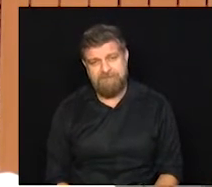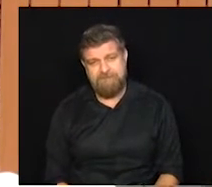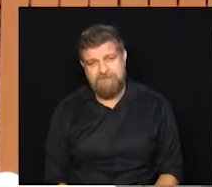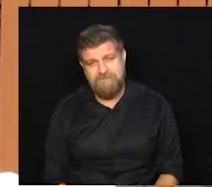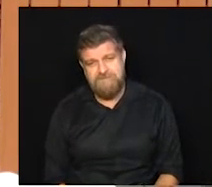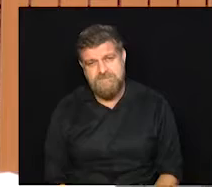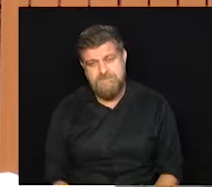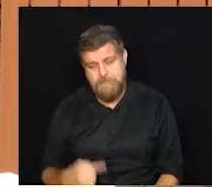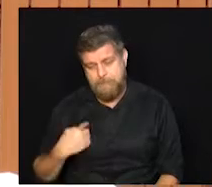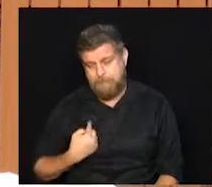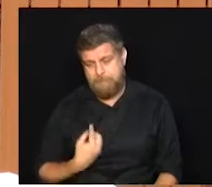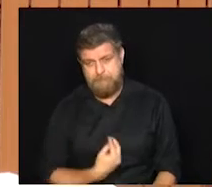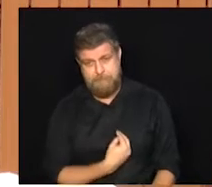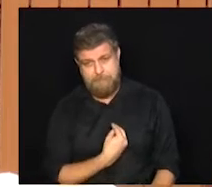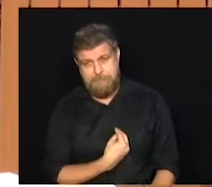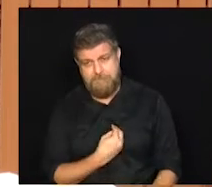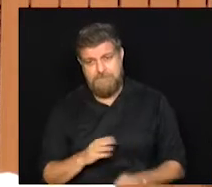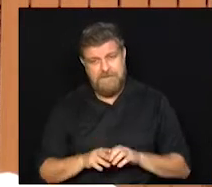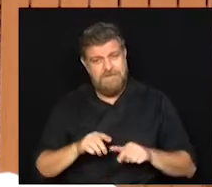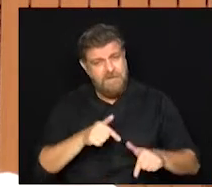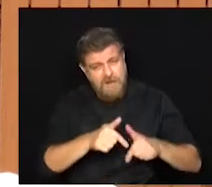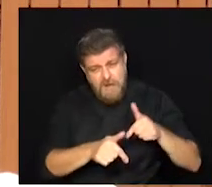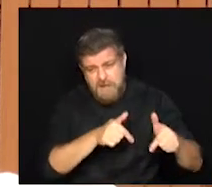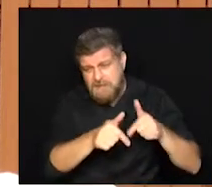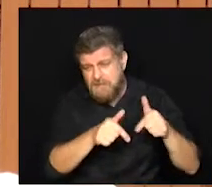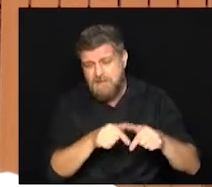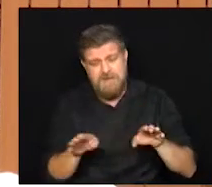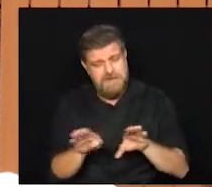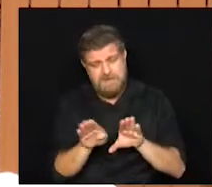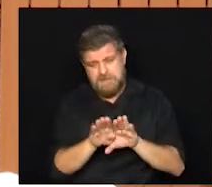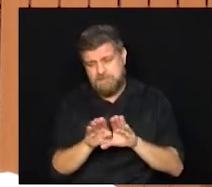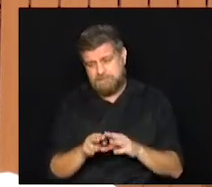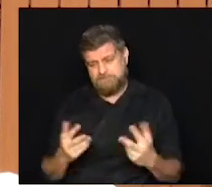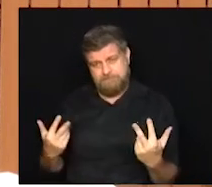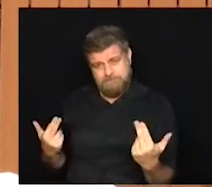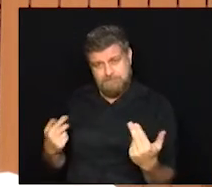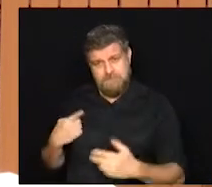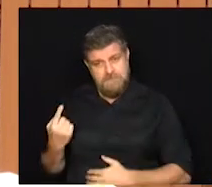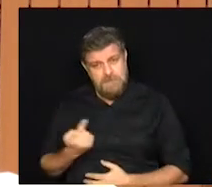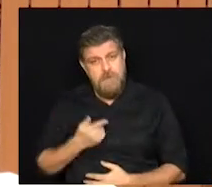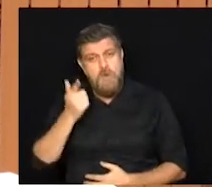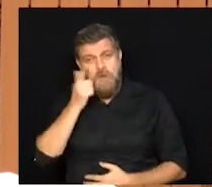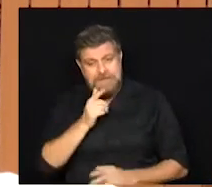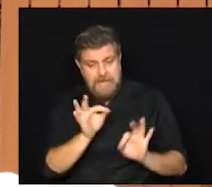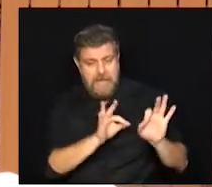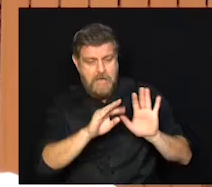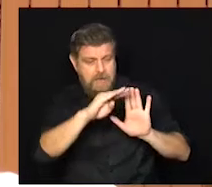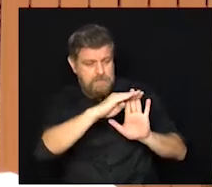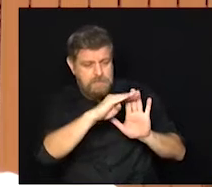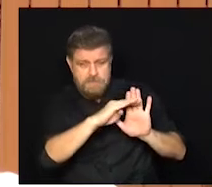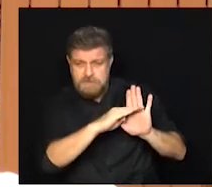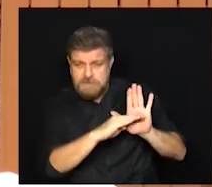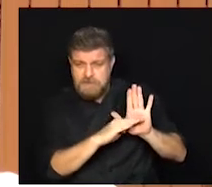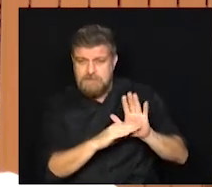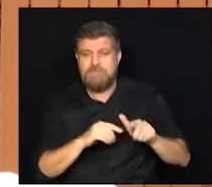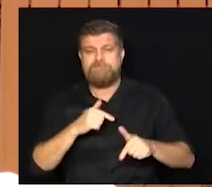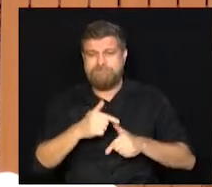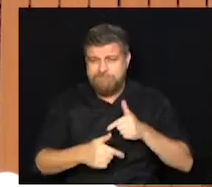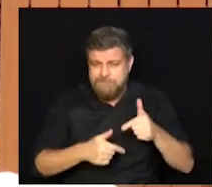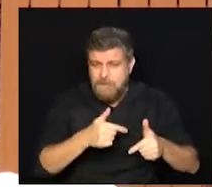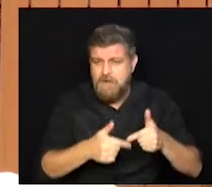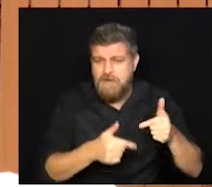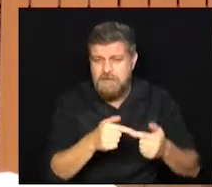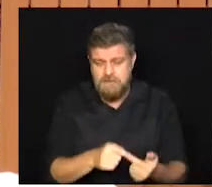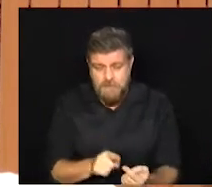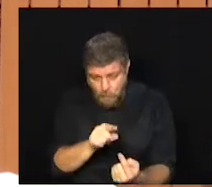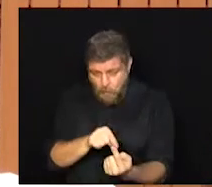Estamos aqui também, vamos trabalhar muito em cima disso aí, para que a gente consiga novos projetos. Estamos trabalhando já em cima disso, para que